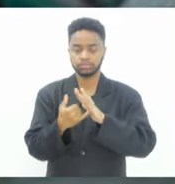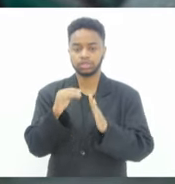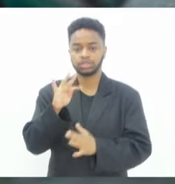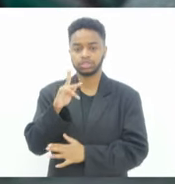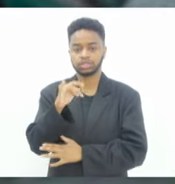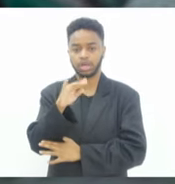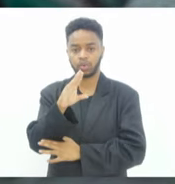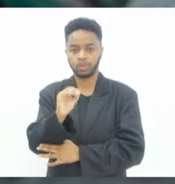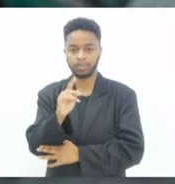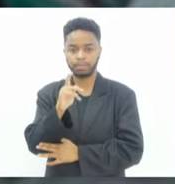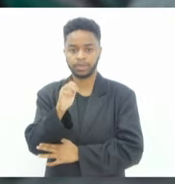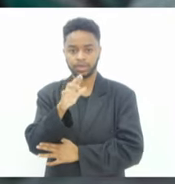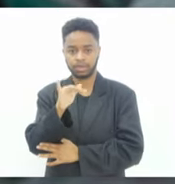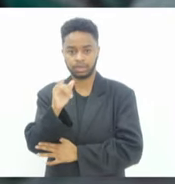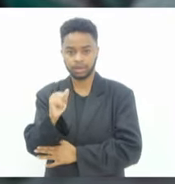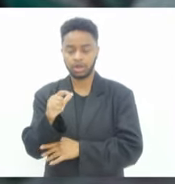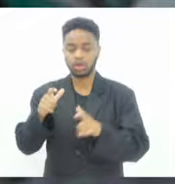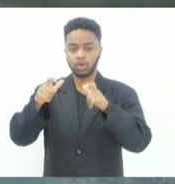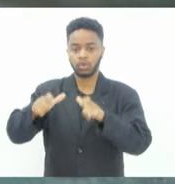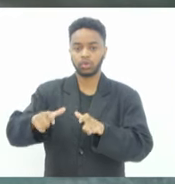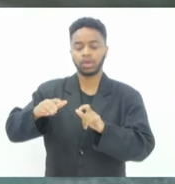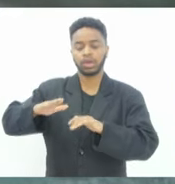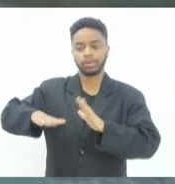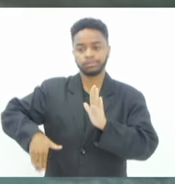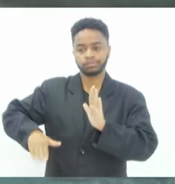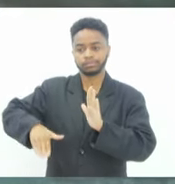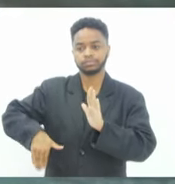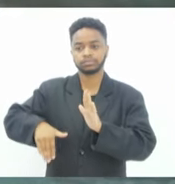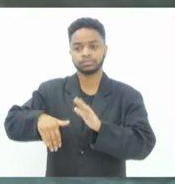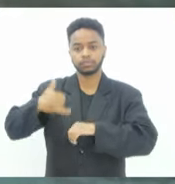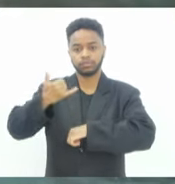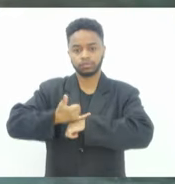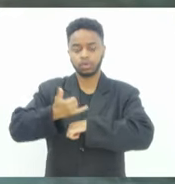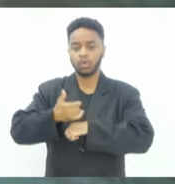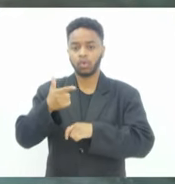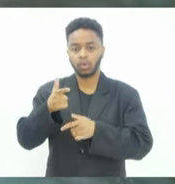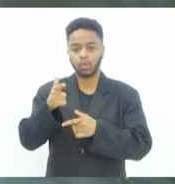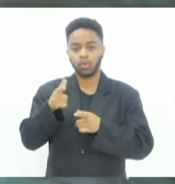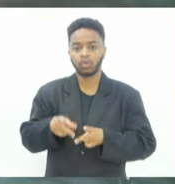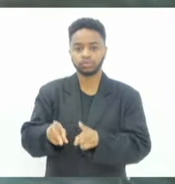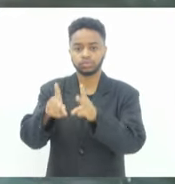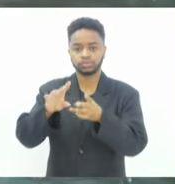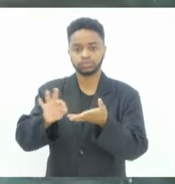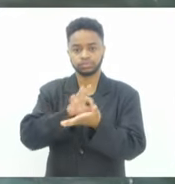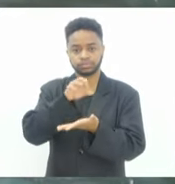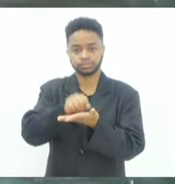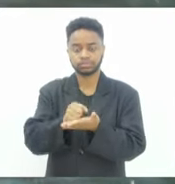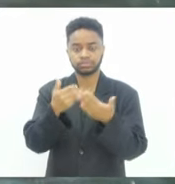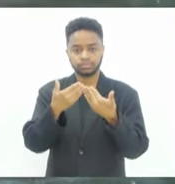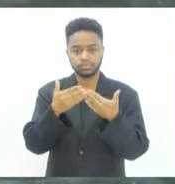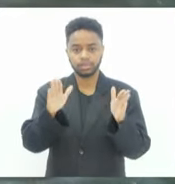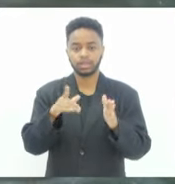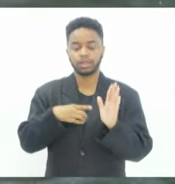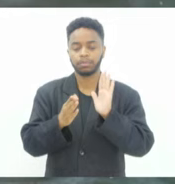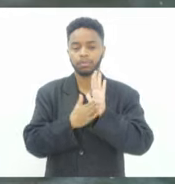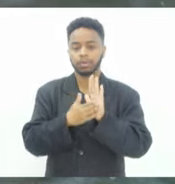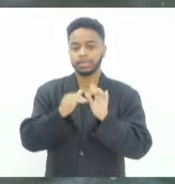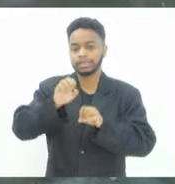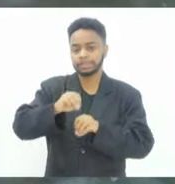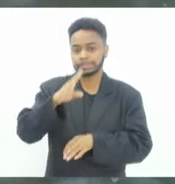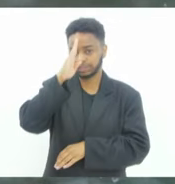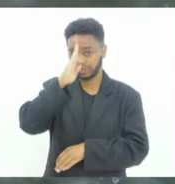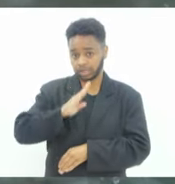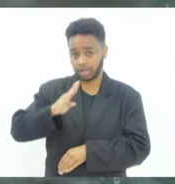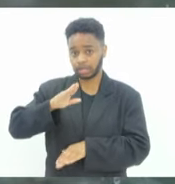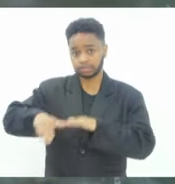no Parque Aquático Municipal de Volta Redonda, segue com inscrições abertas. Com a proposta de ensinar gratuitamente natação para